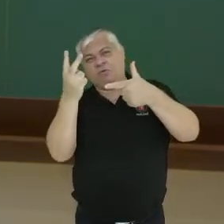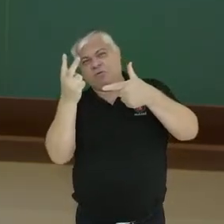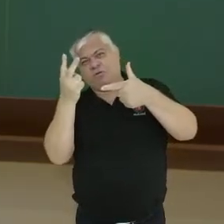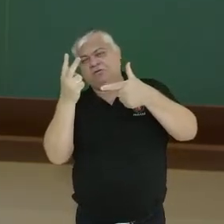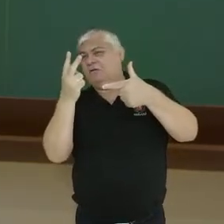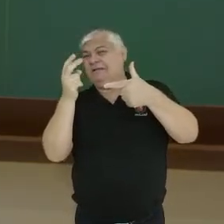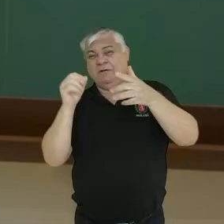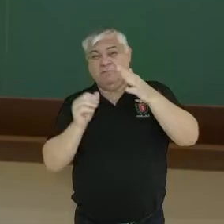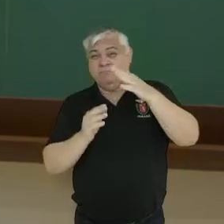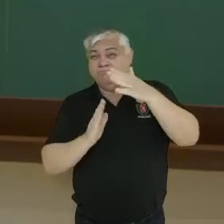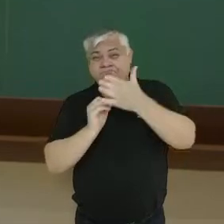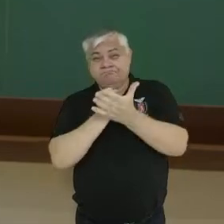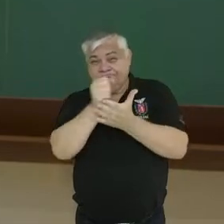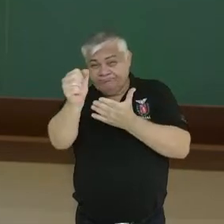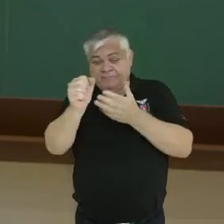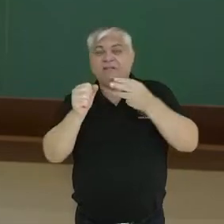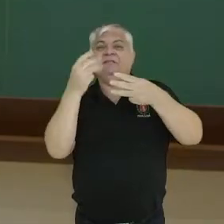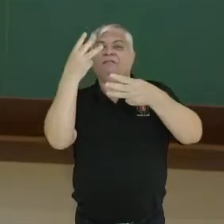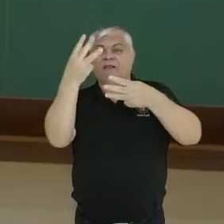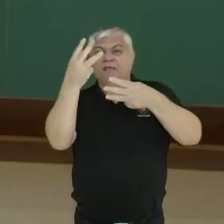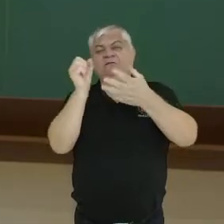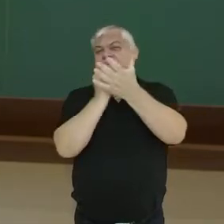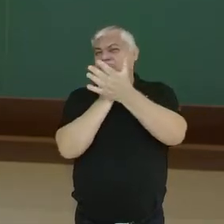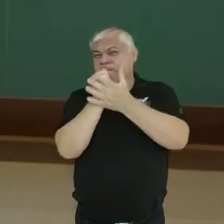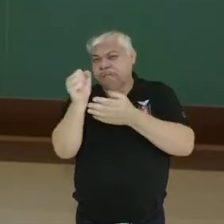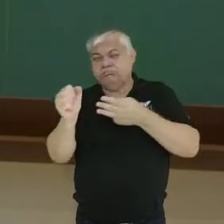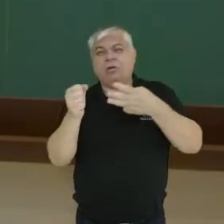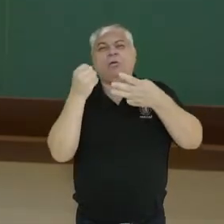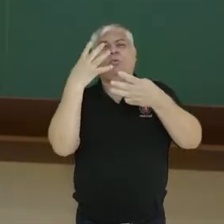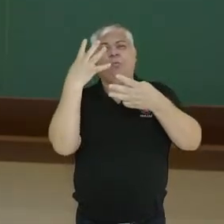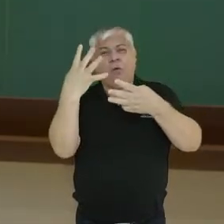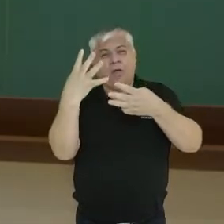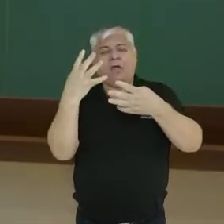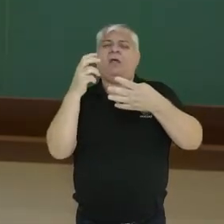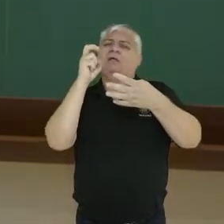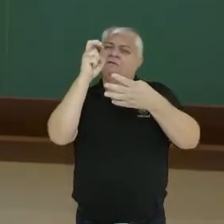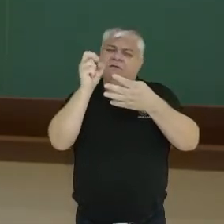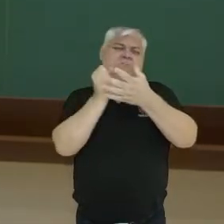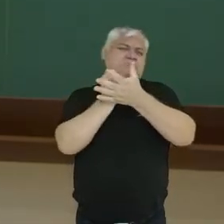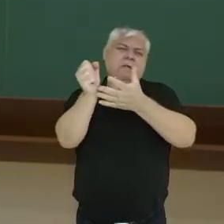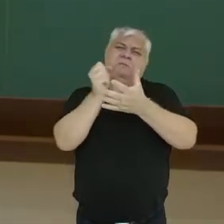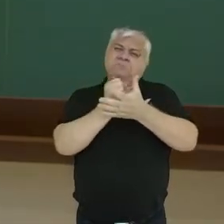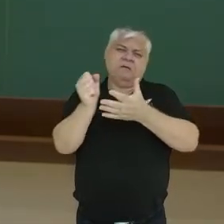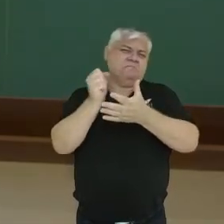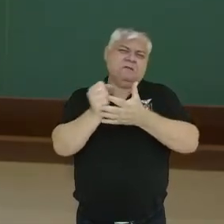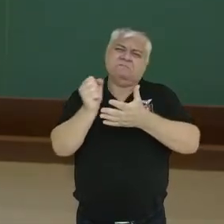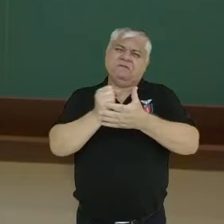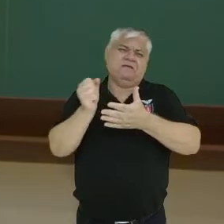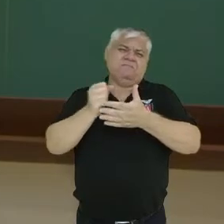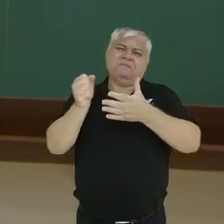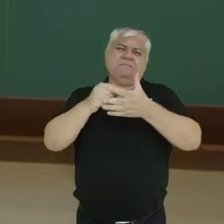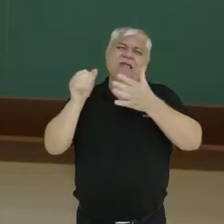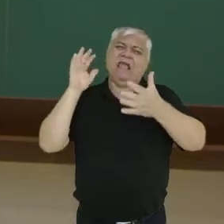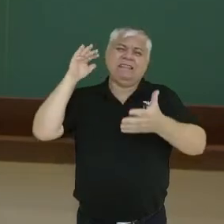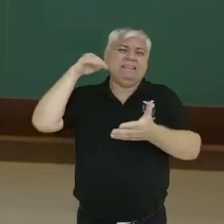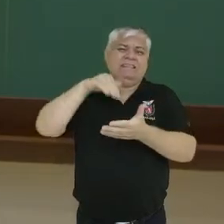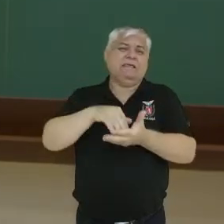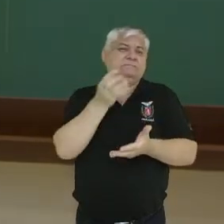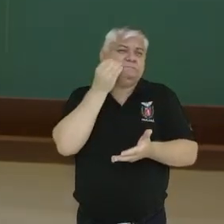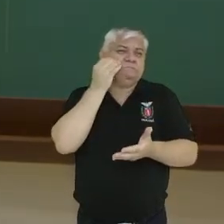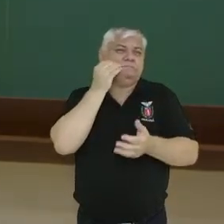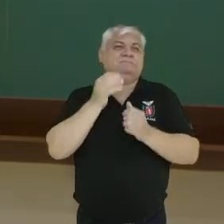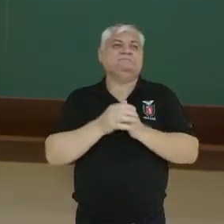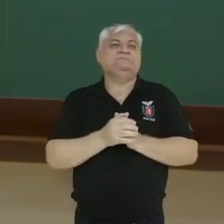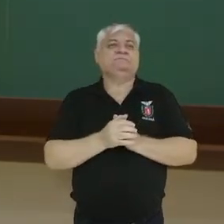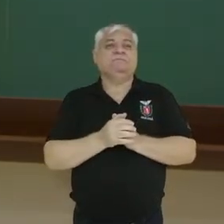der mais para dividir por 2, divide por 3. Quando não der mais para dividir por 3, divide por 5, por 7 e por aí vai, tá